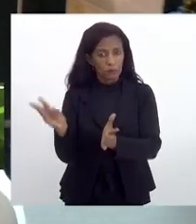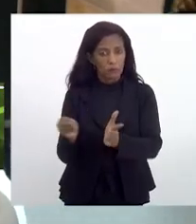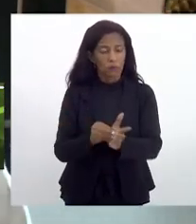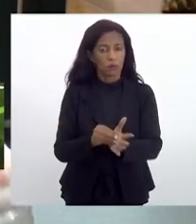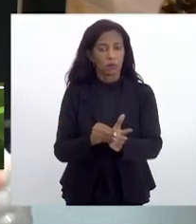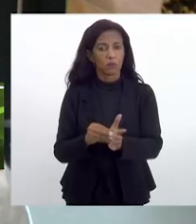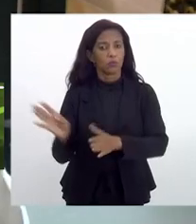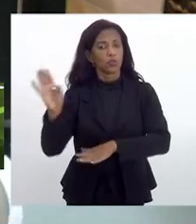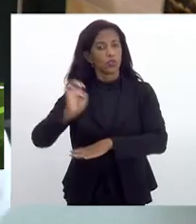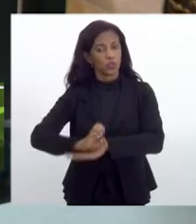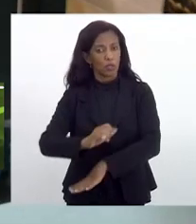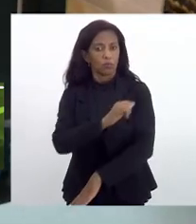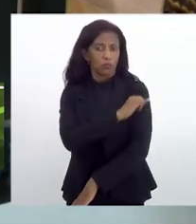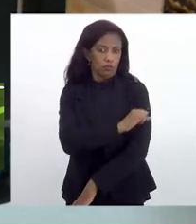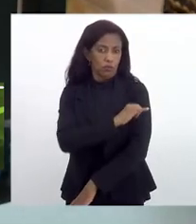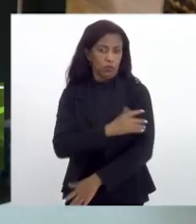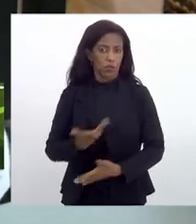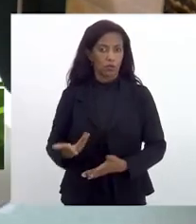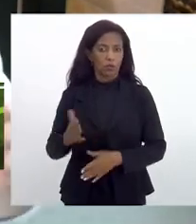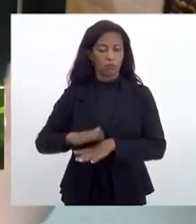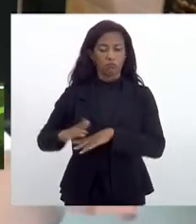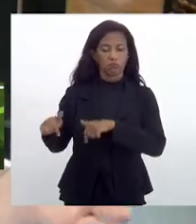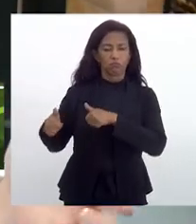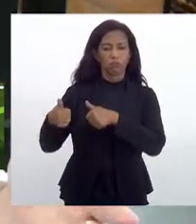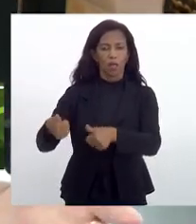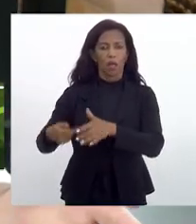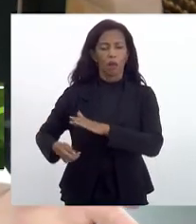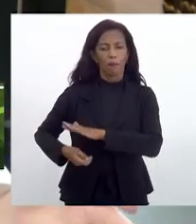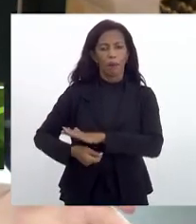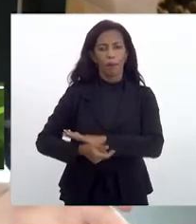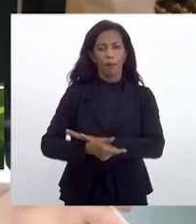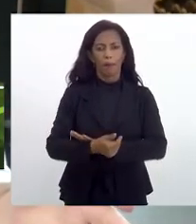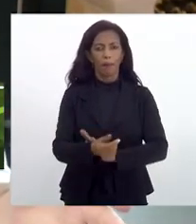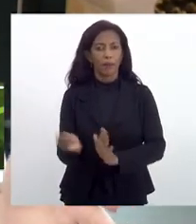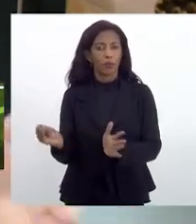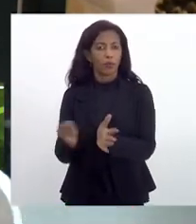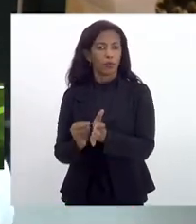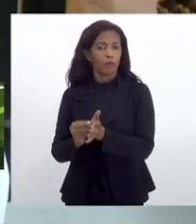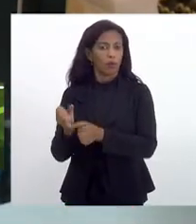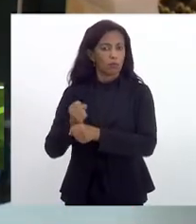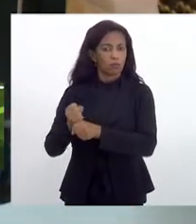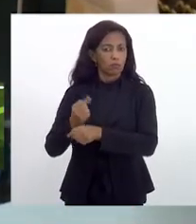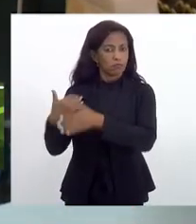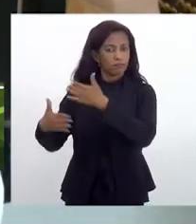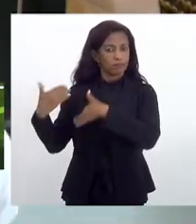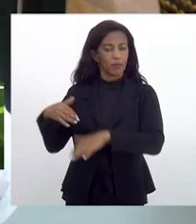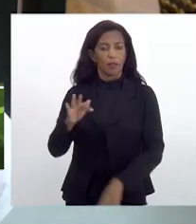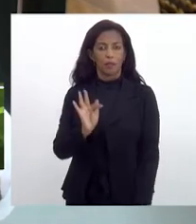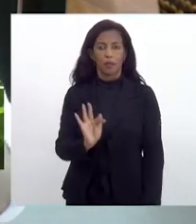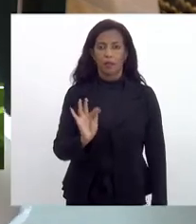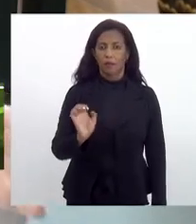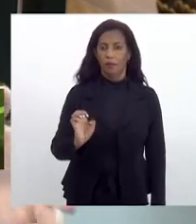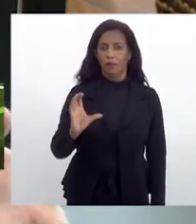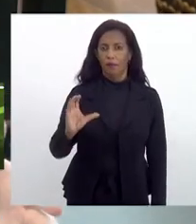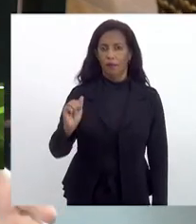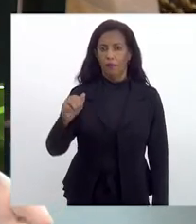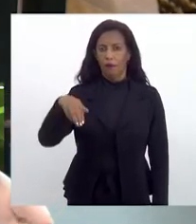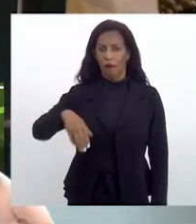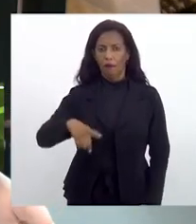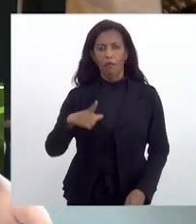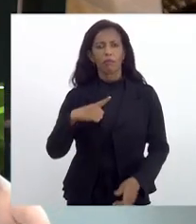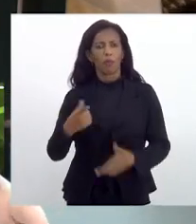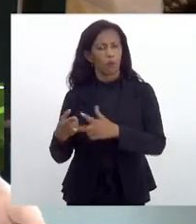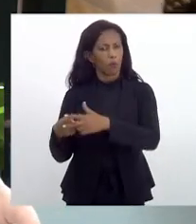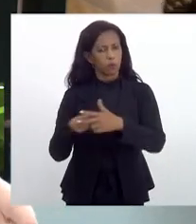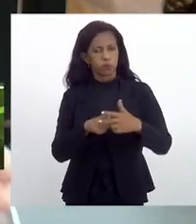do Estado do Rio de Janeiro em fazer o investimento do que não foi aplicado nos últimos anos. No FECAM, nós temos vários termos de ajuste de